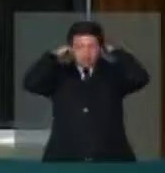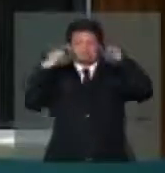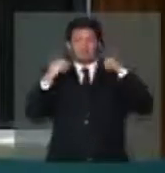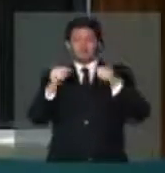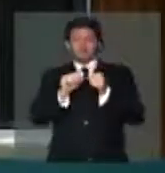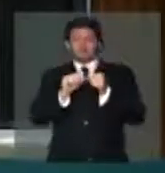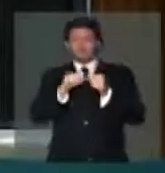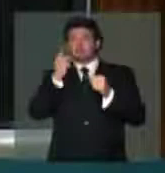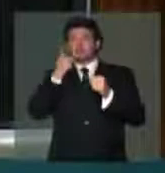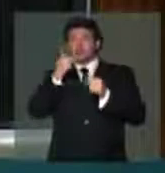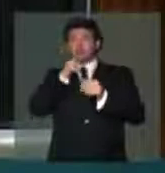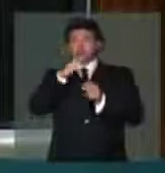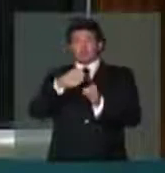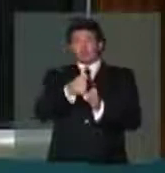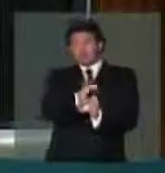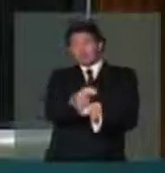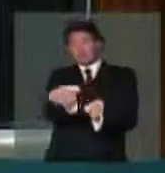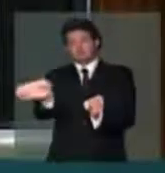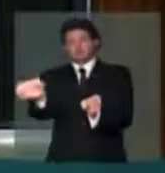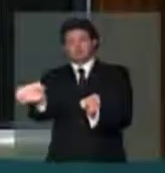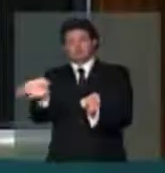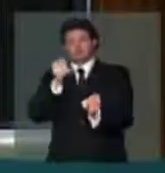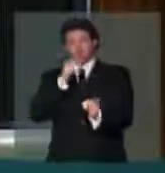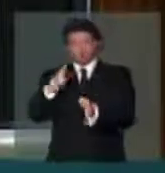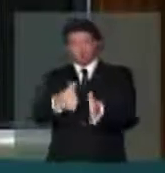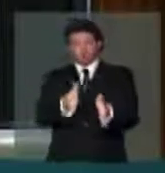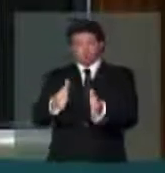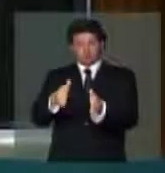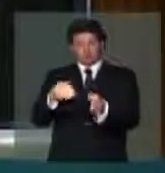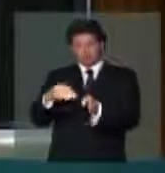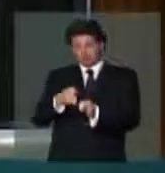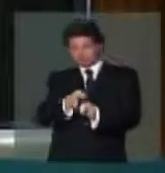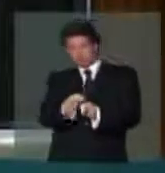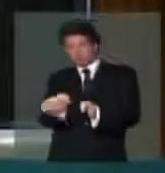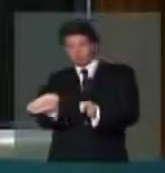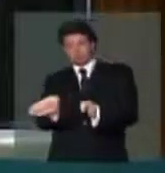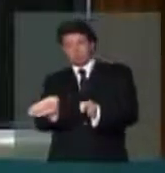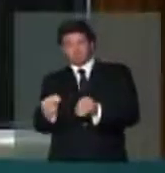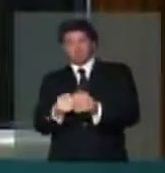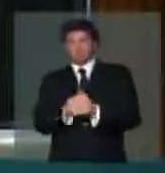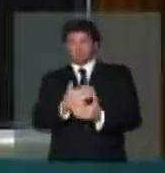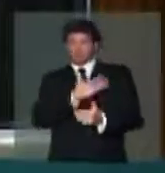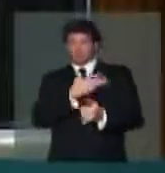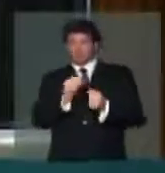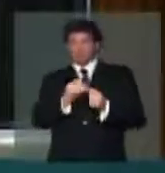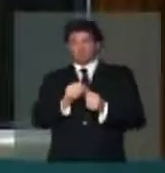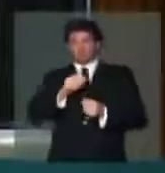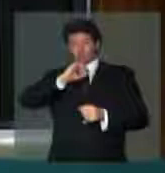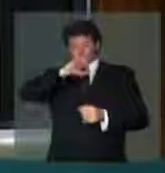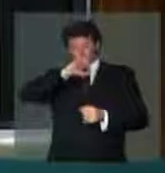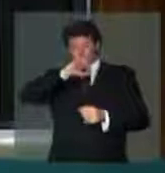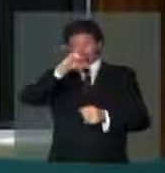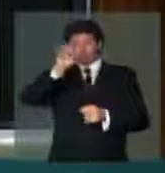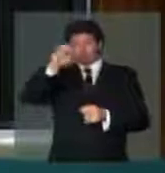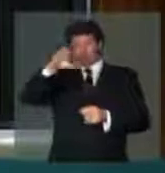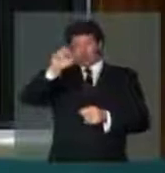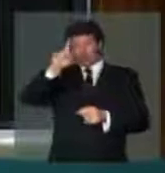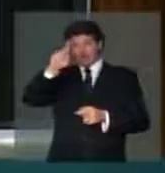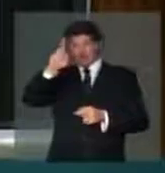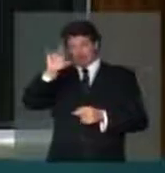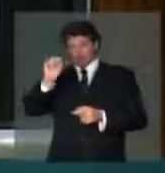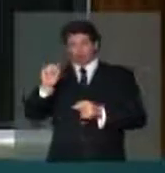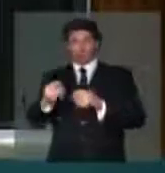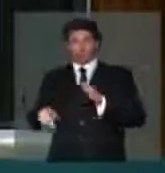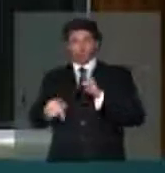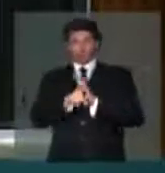lançou a chamada transposição do Rio São Francisco, o meu querido bispo Dom Cápio,